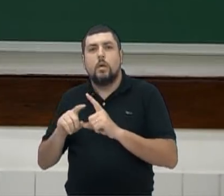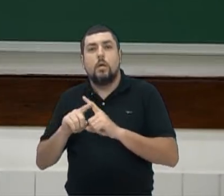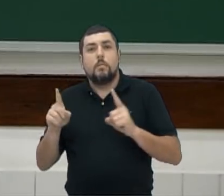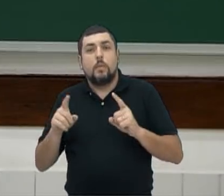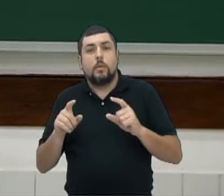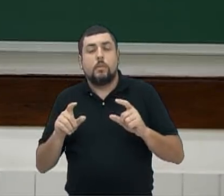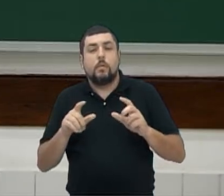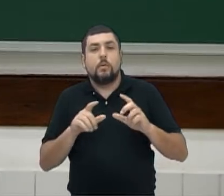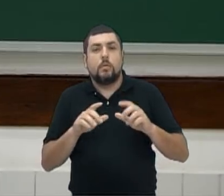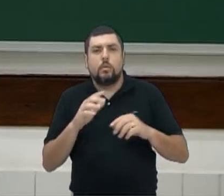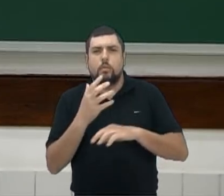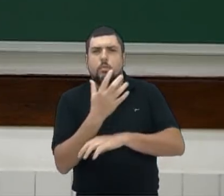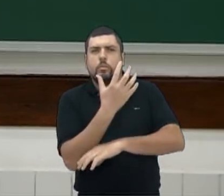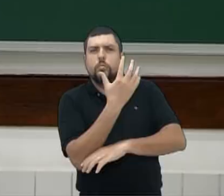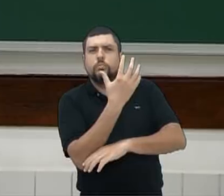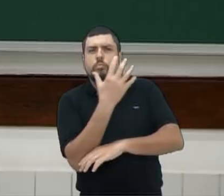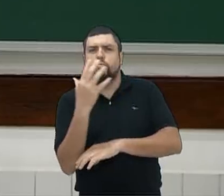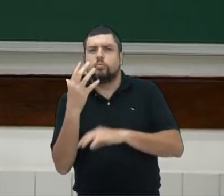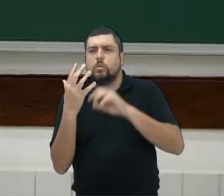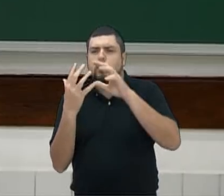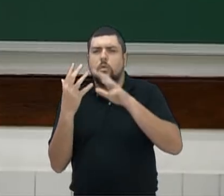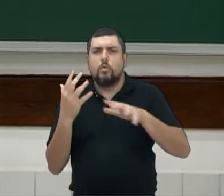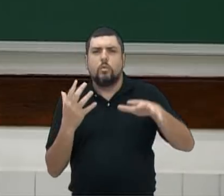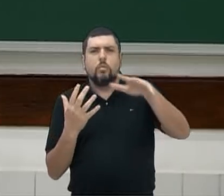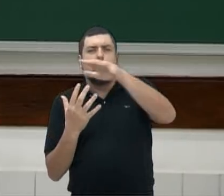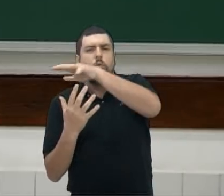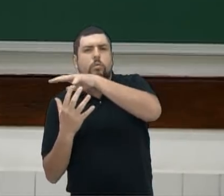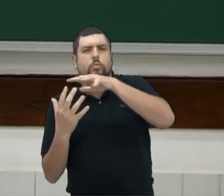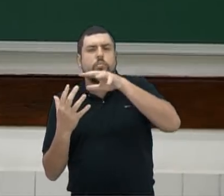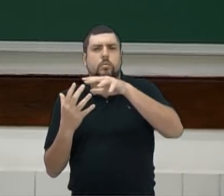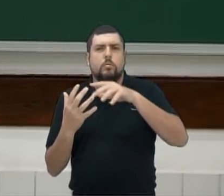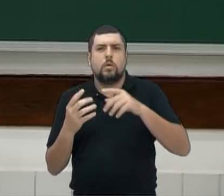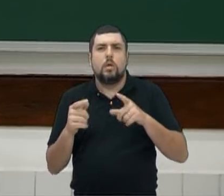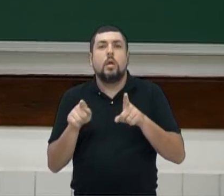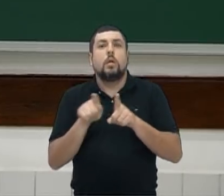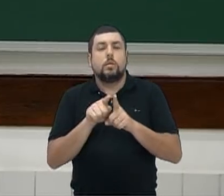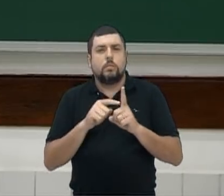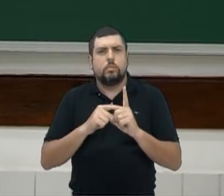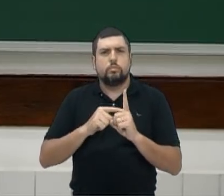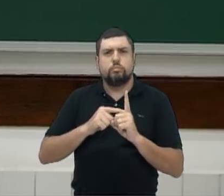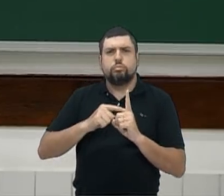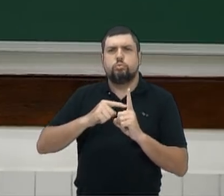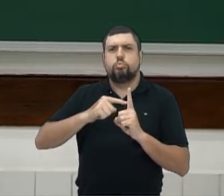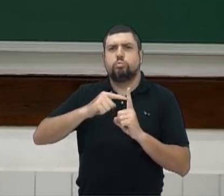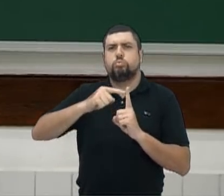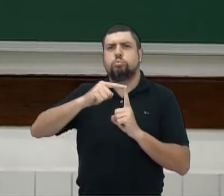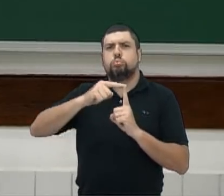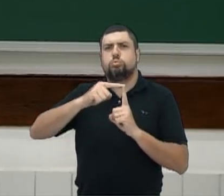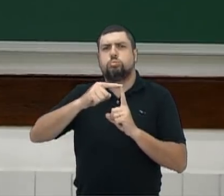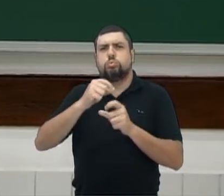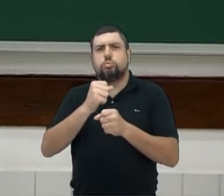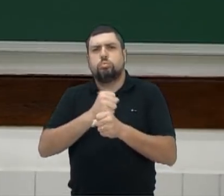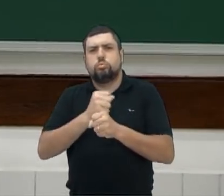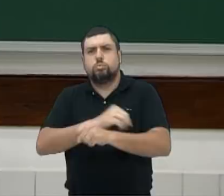nas suas características e também o clima, ele apresenta temperaturas elevadas durante todo o ano.